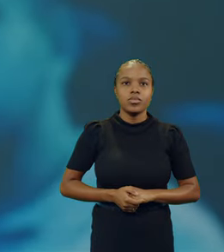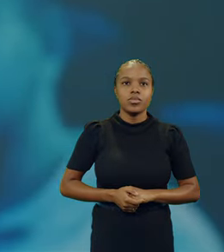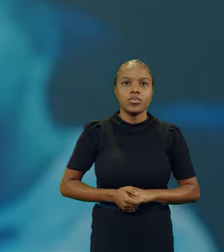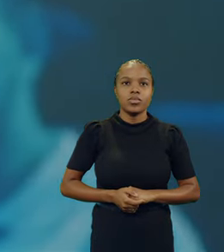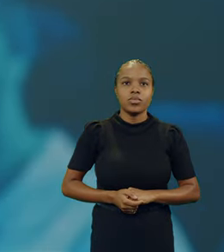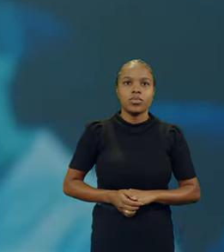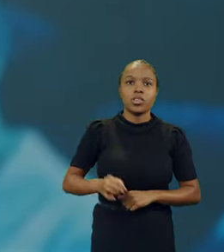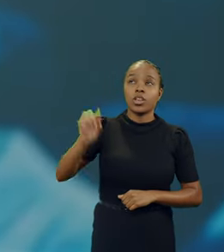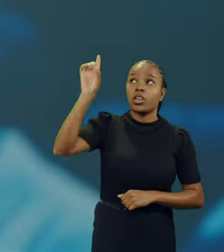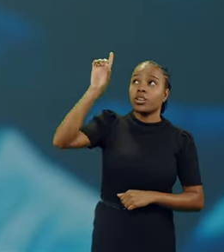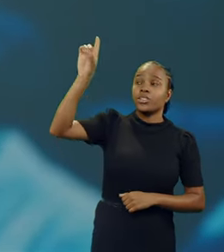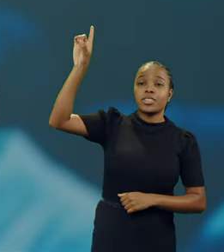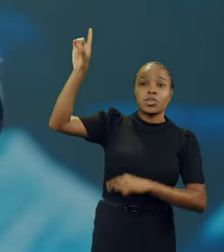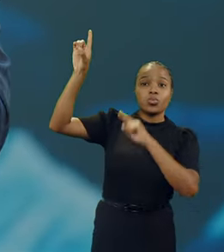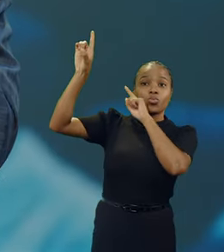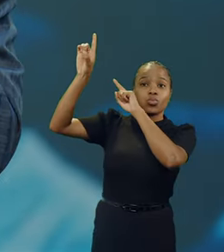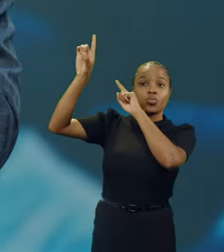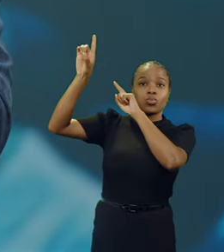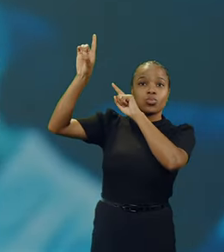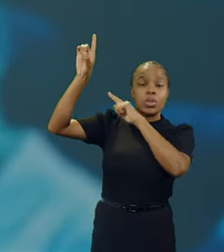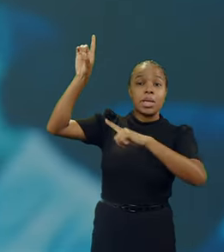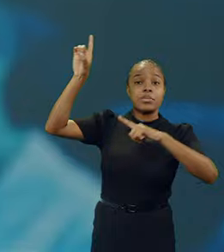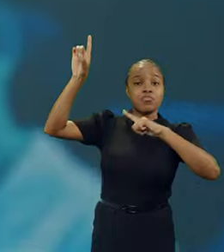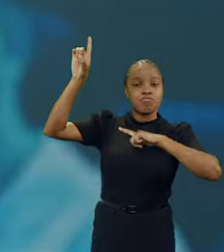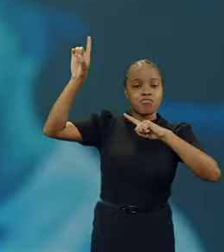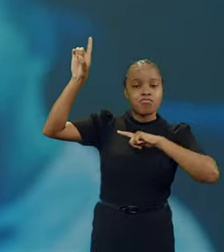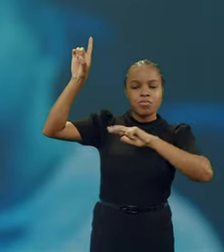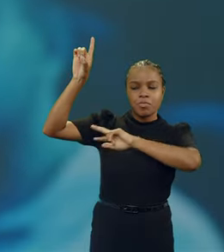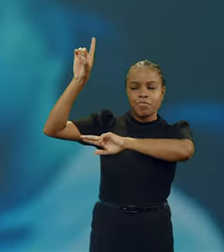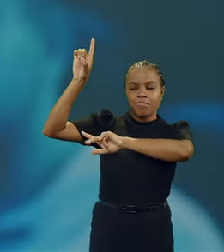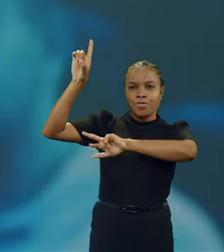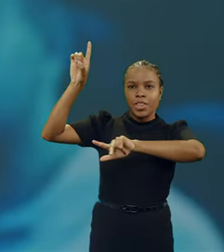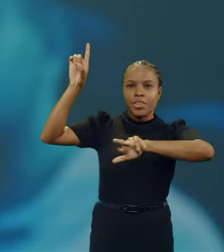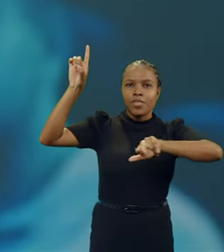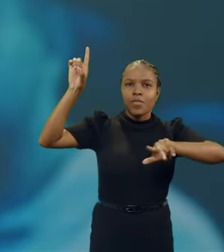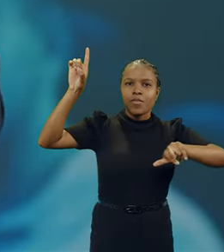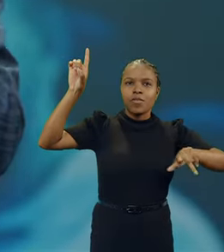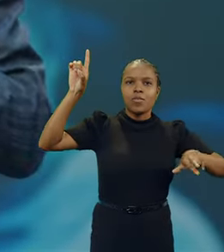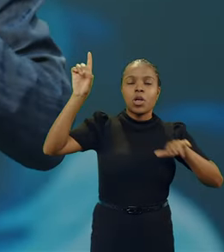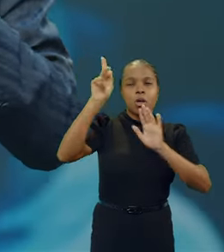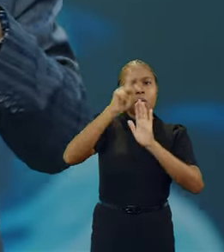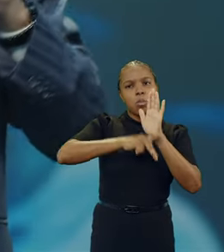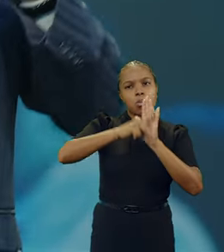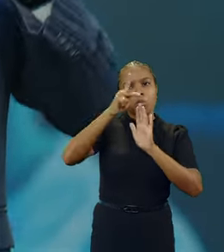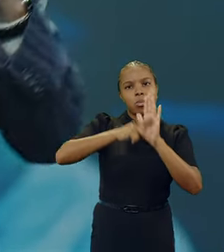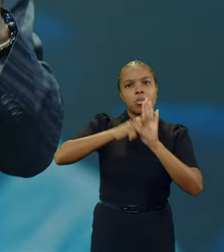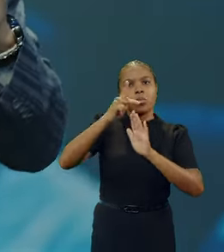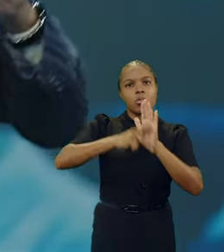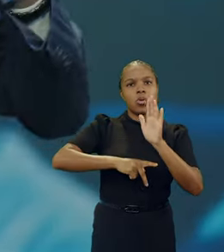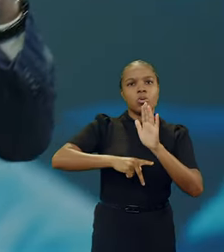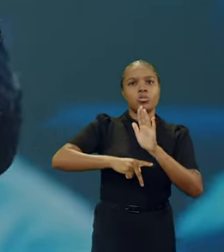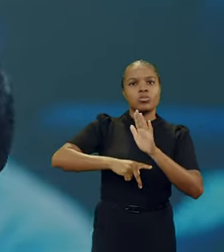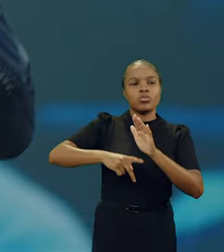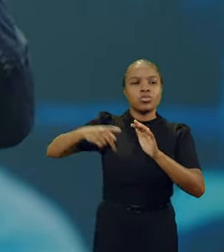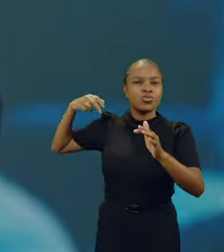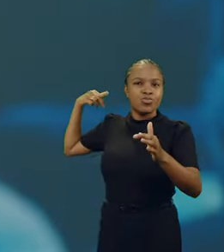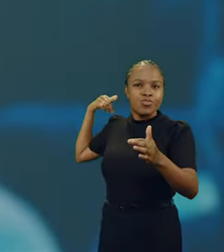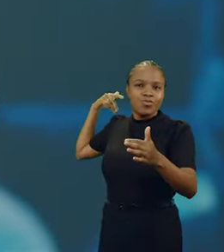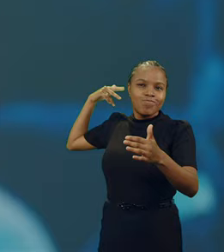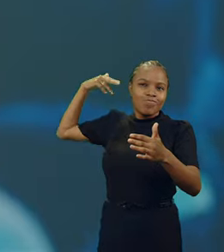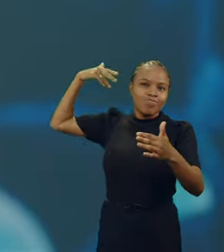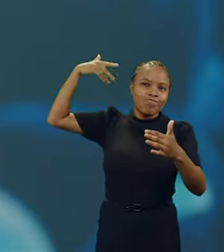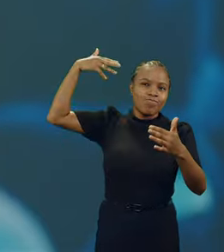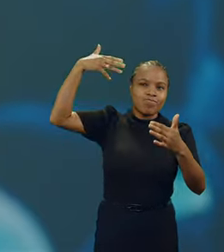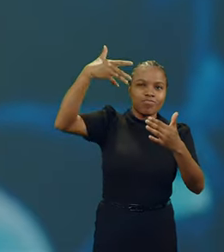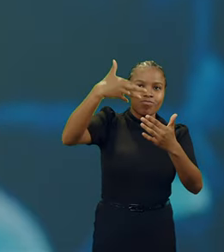Deus tem seus propósitos. Desde o início, Deus trabalha com propósitos para o